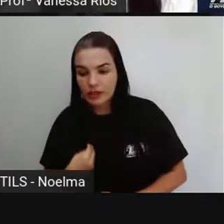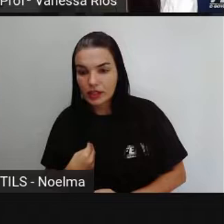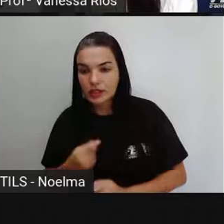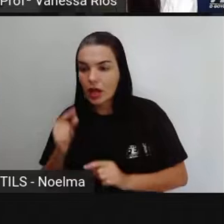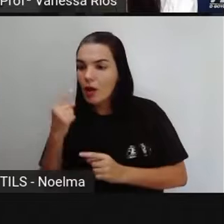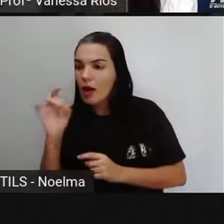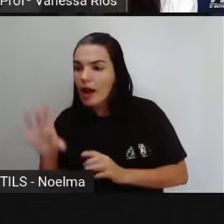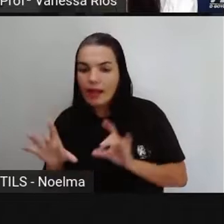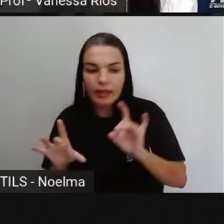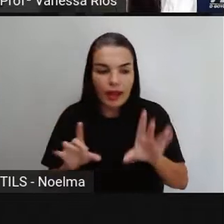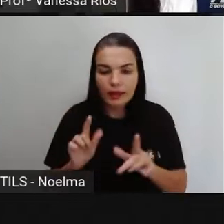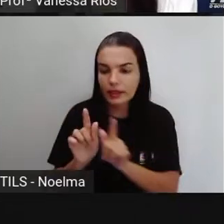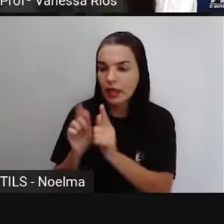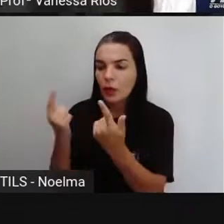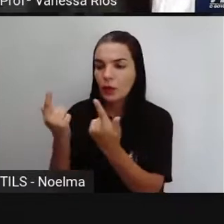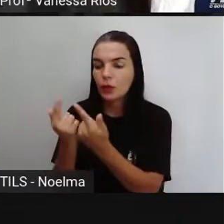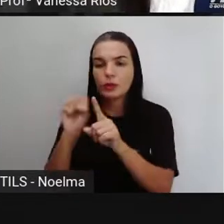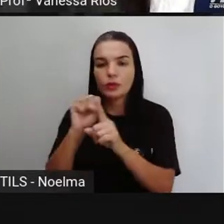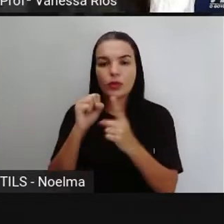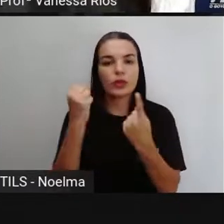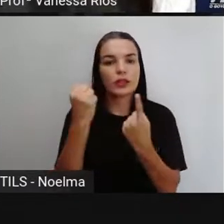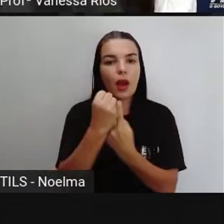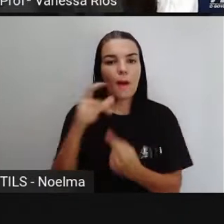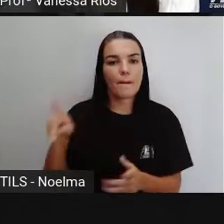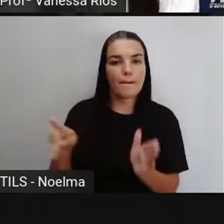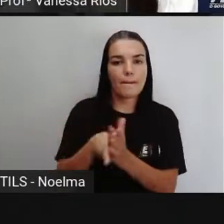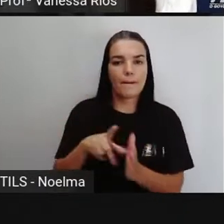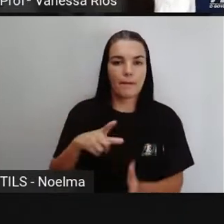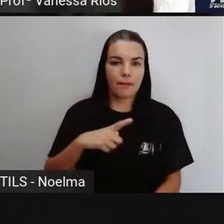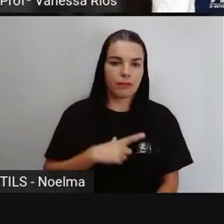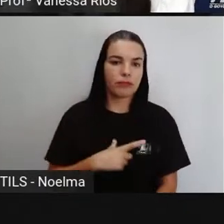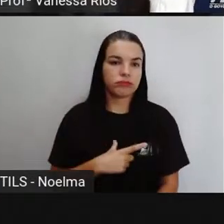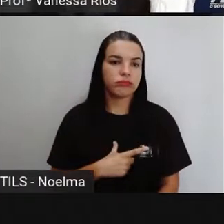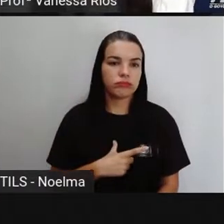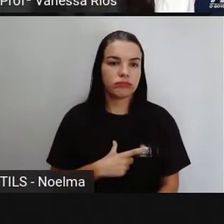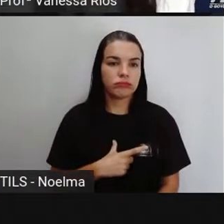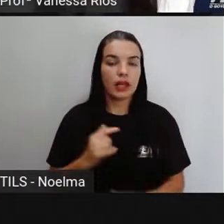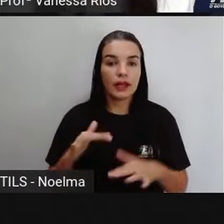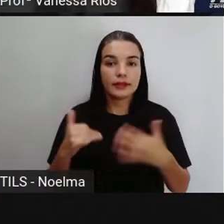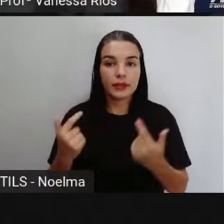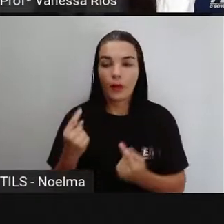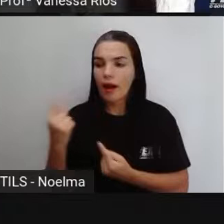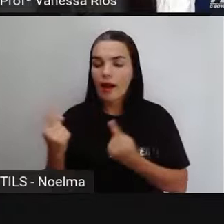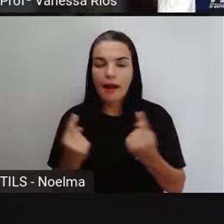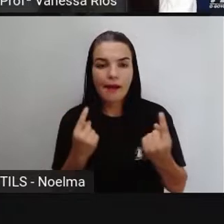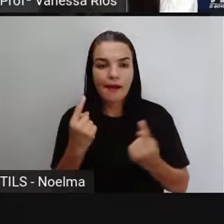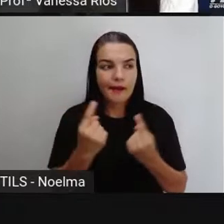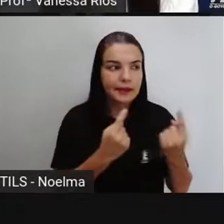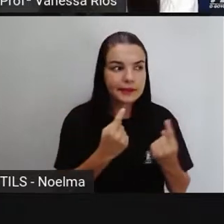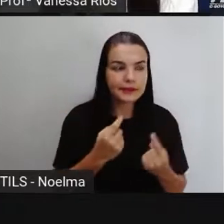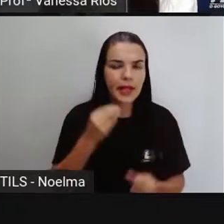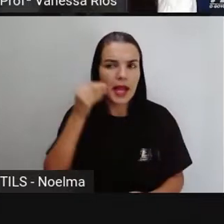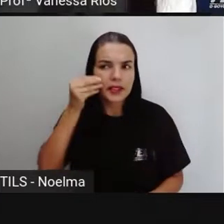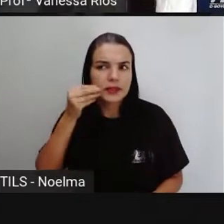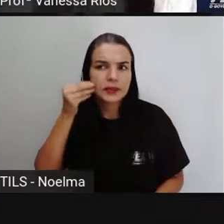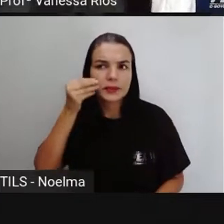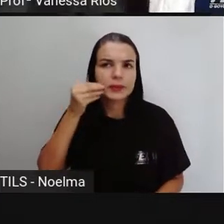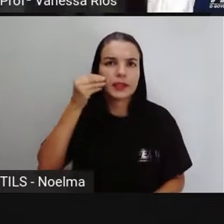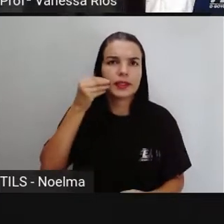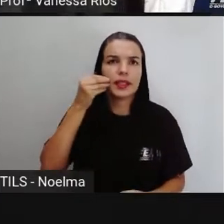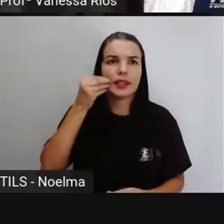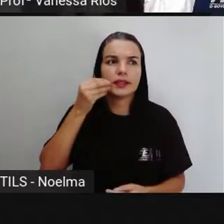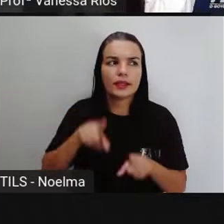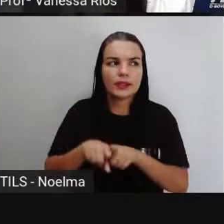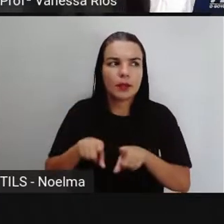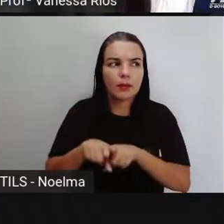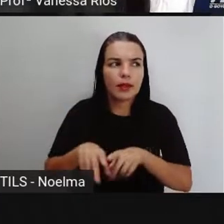grupo social possui. Então, dentro dessas vivências, dentro dessas normas, dentro dessas experiências, formando